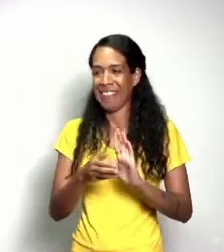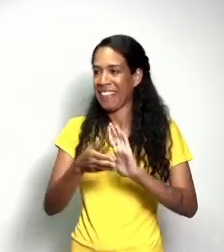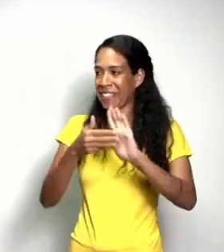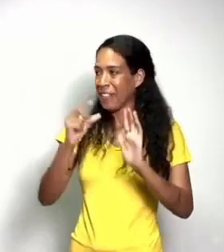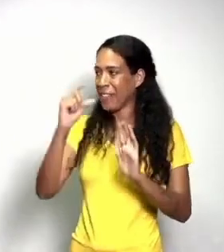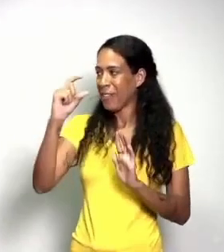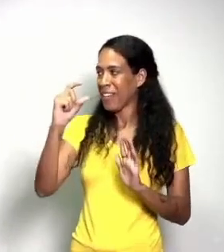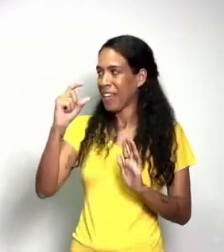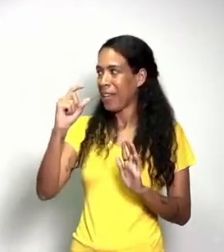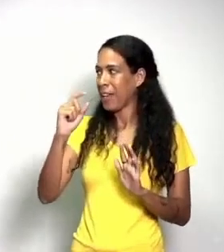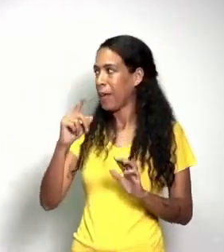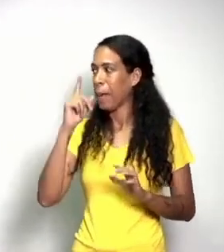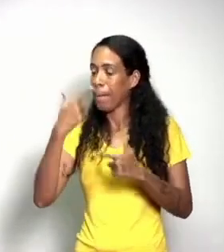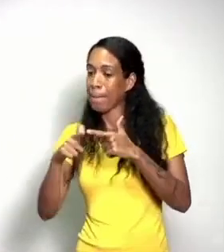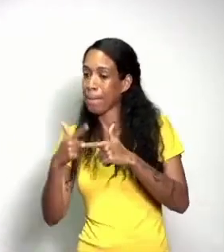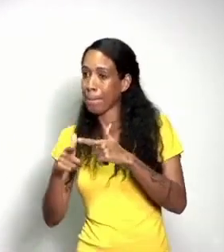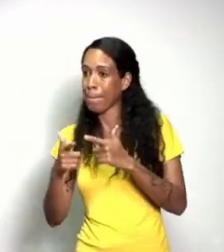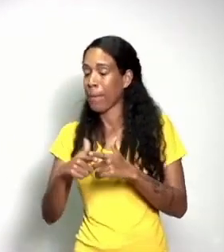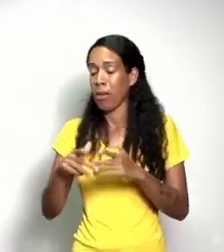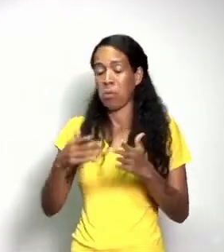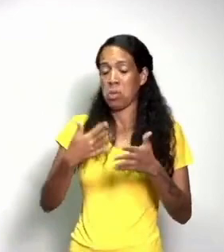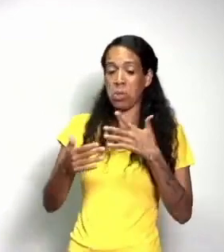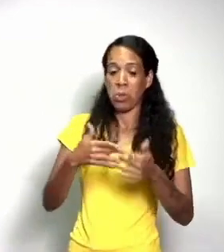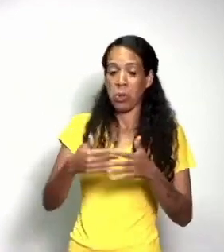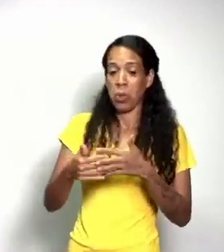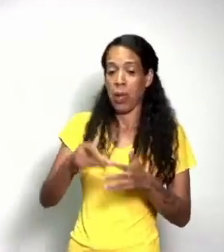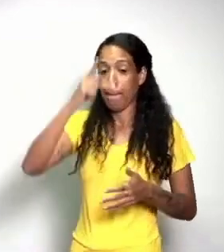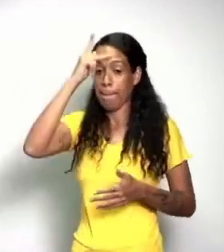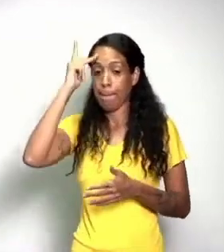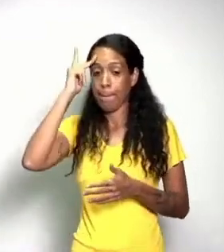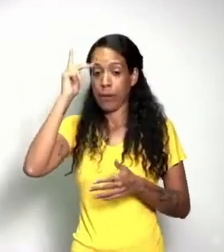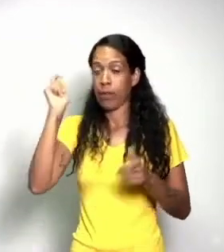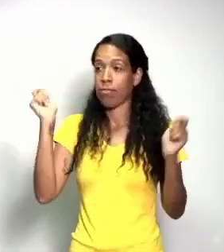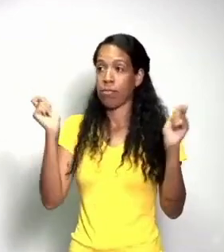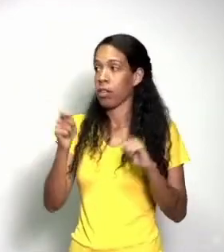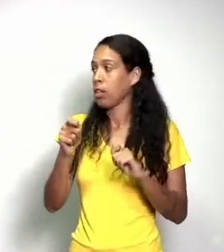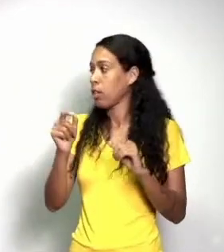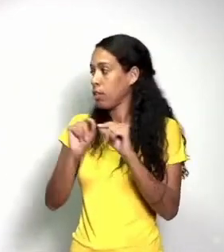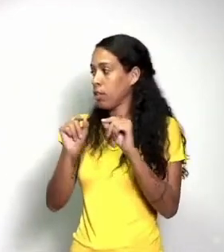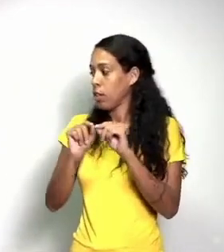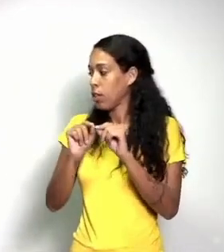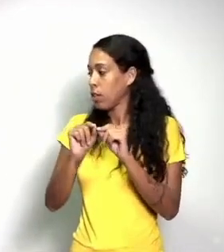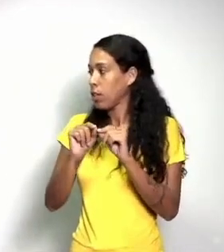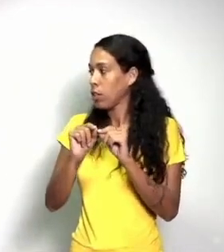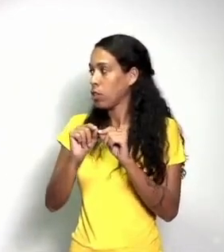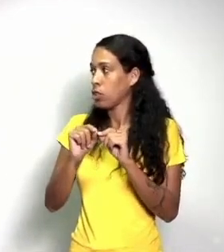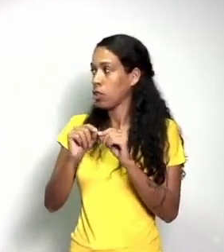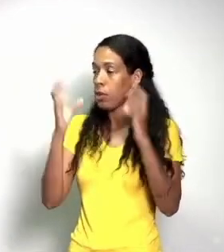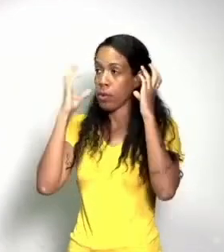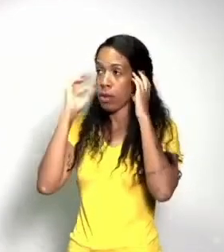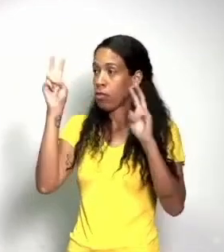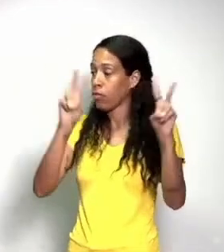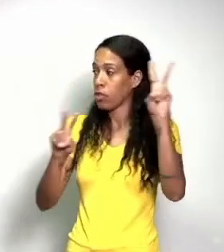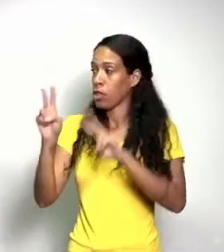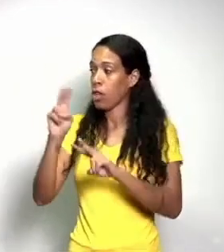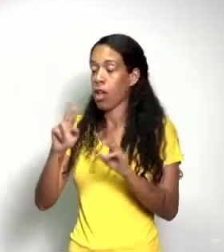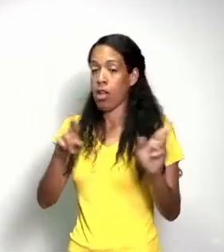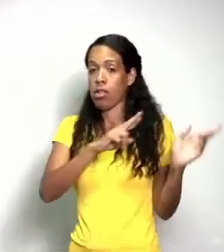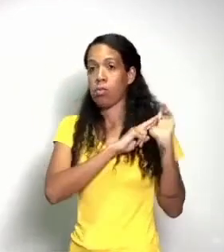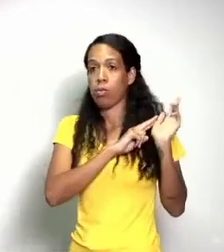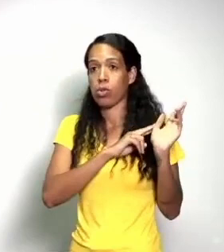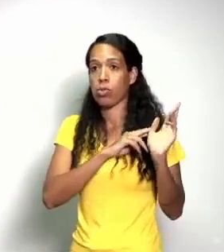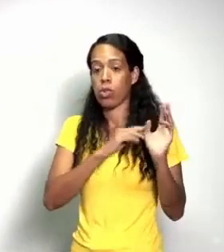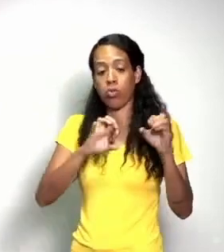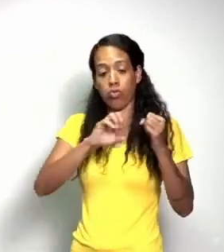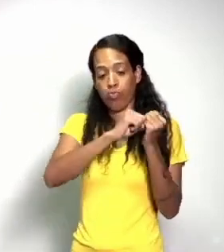segunda assistência, ou por uma demanda principalmente da pessoa que vai estar como gerenciador de mídia audiovisual, que é quem vai estar responsável por